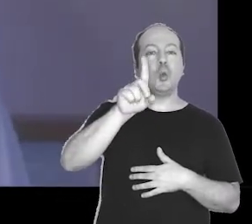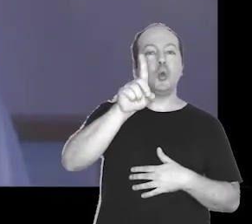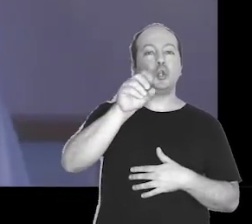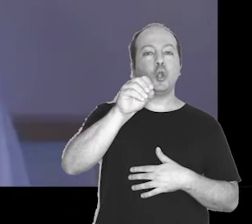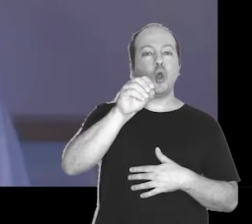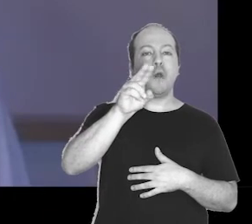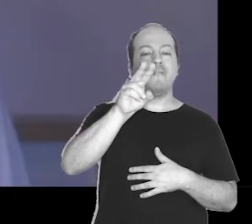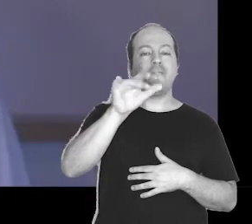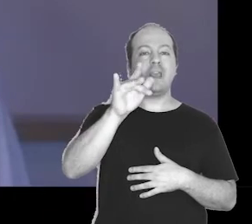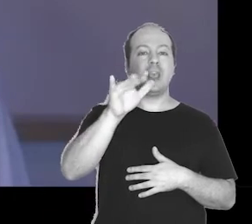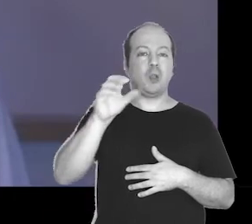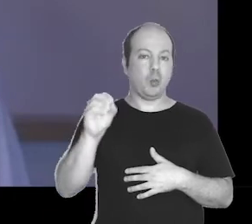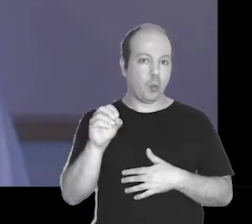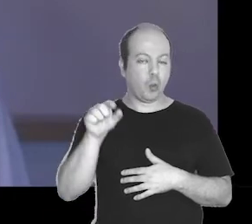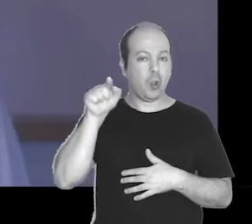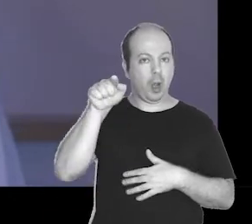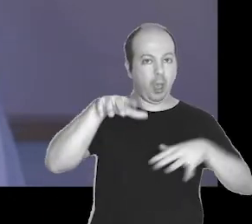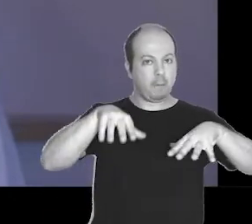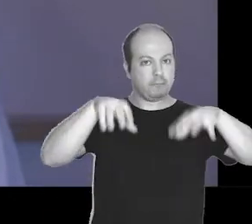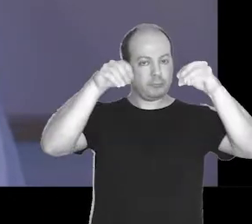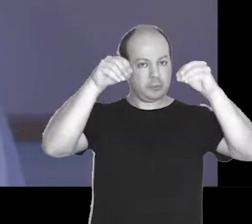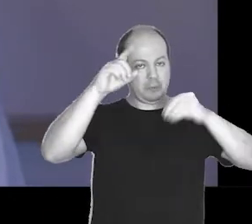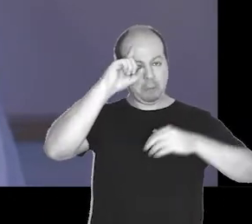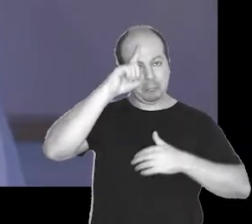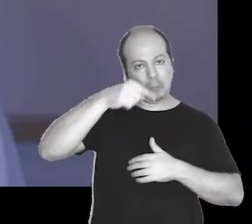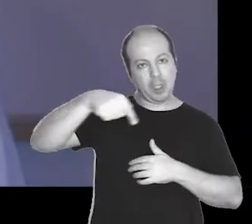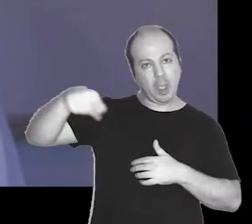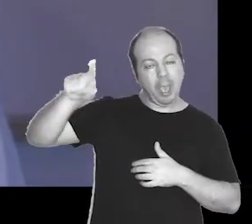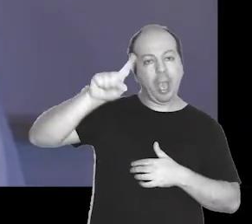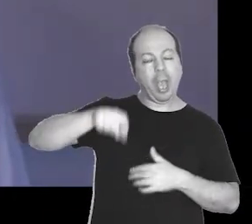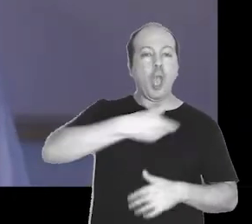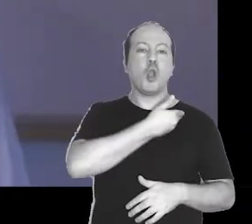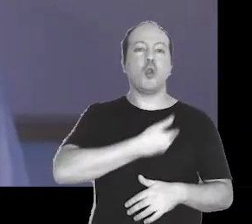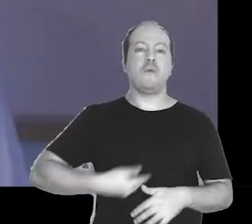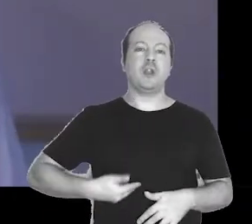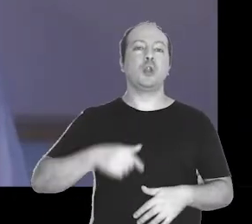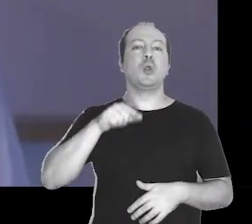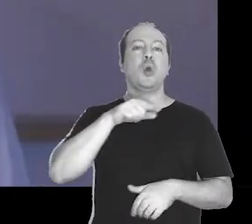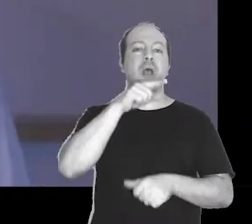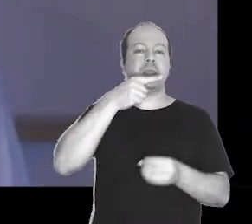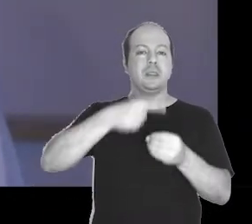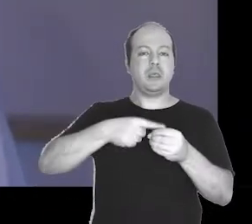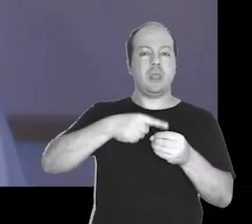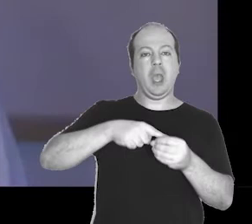Sforza, Il Moro. Era o governador de Milão.